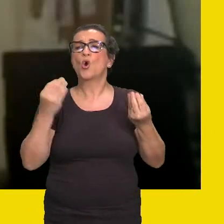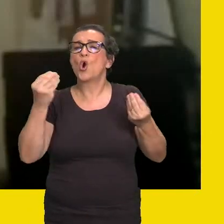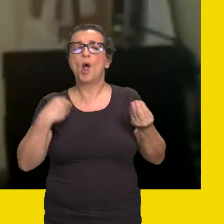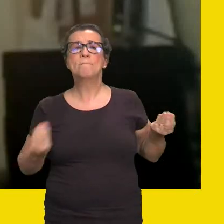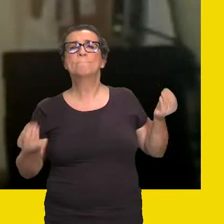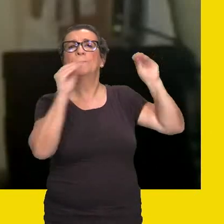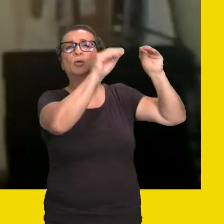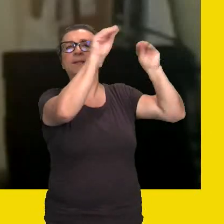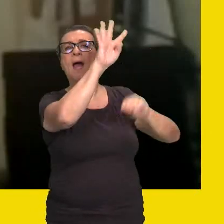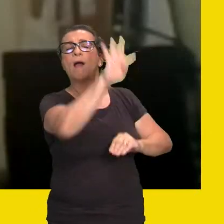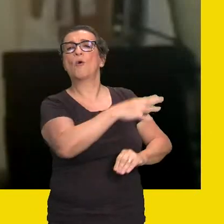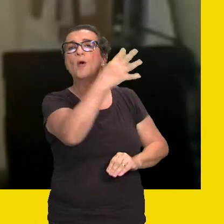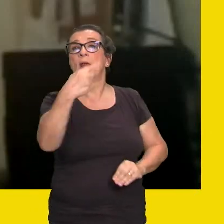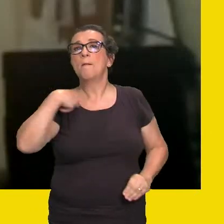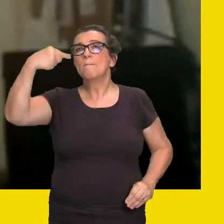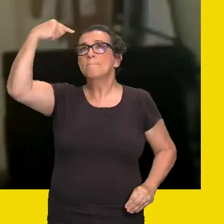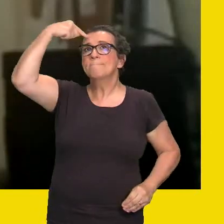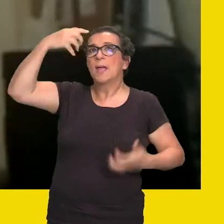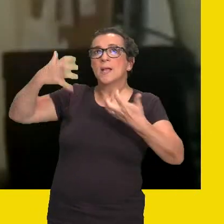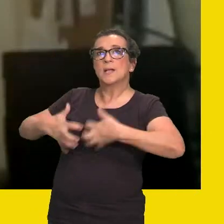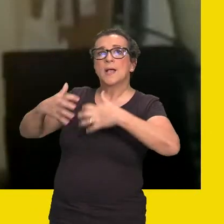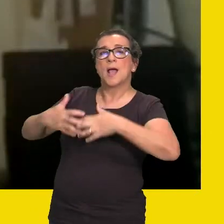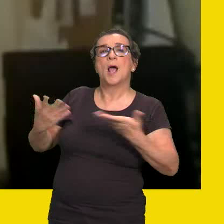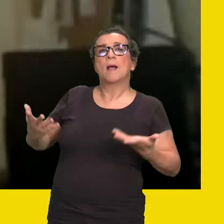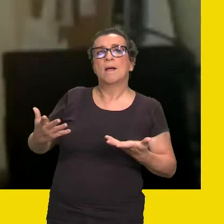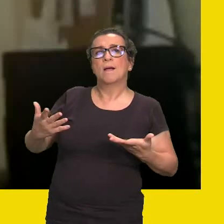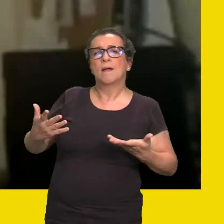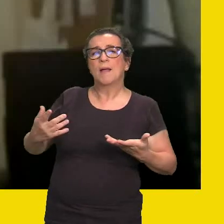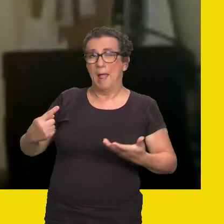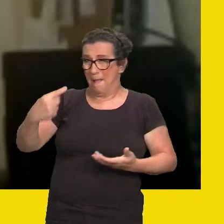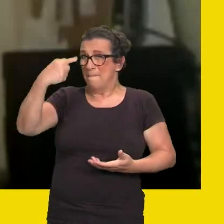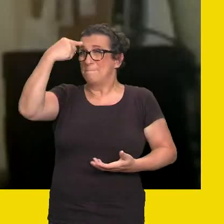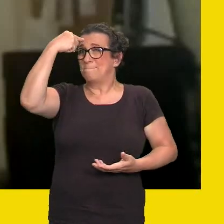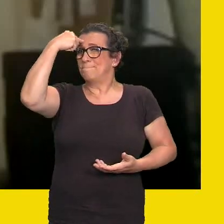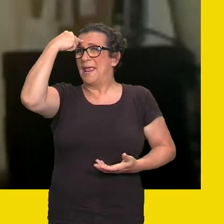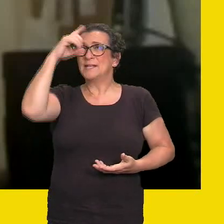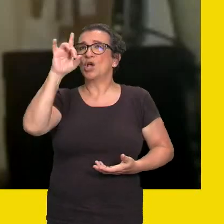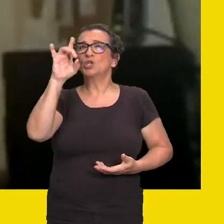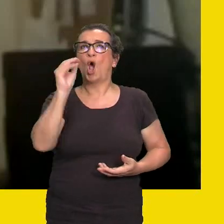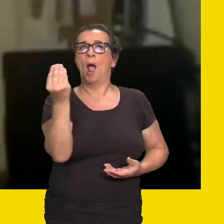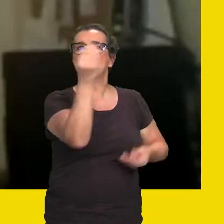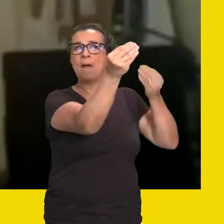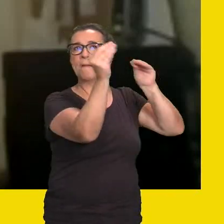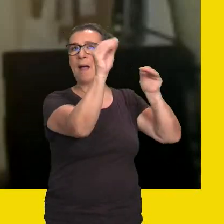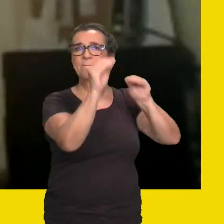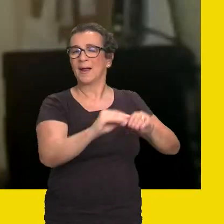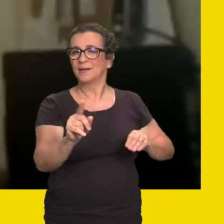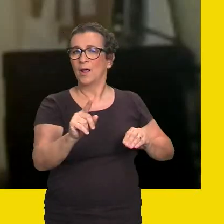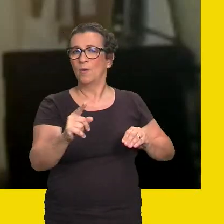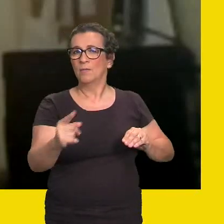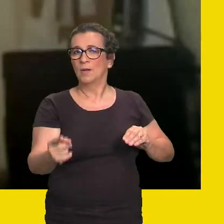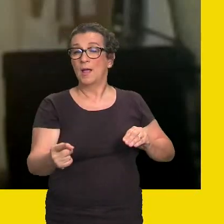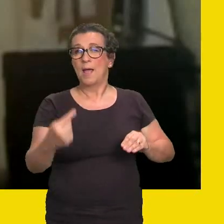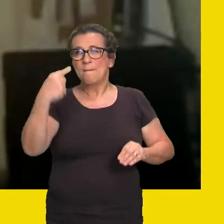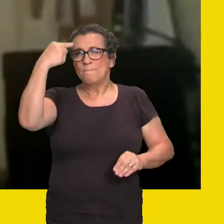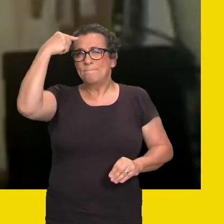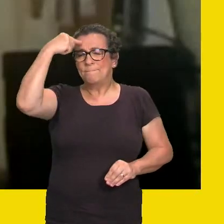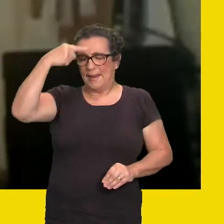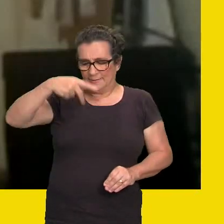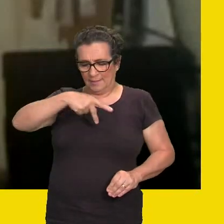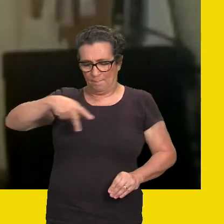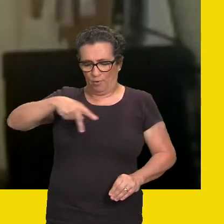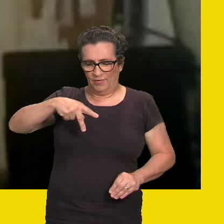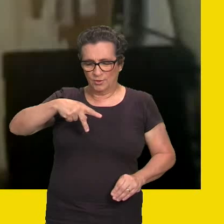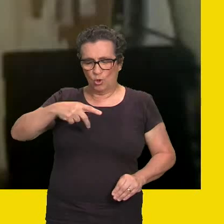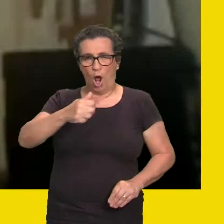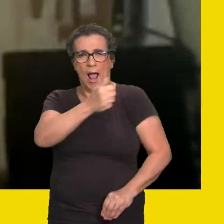A gente pensa currículo como muito mais do que isso. Professores e alunos são produtores de